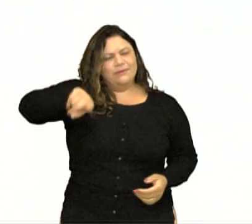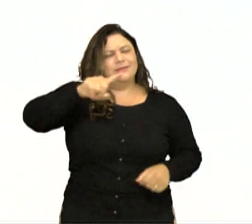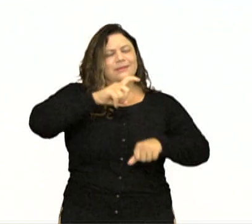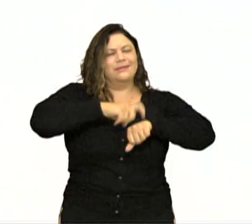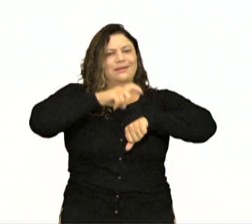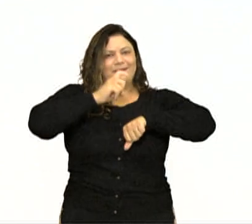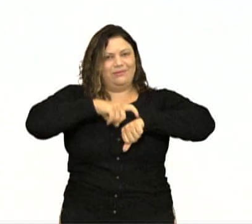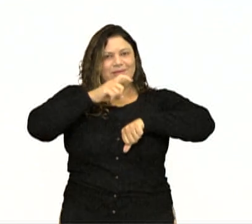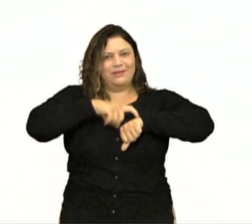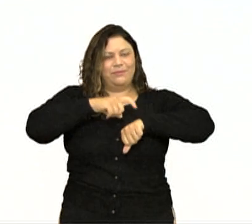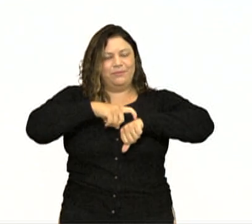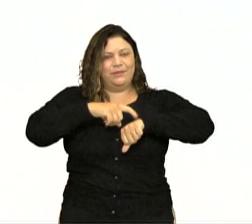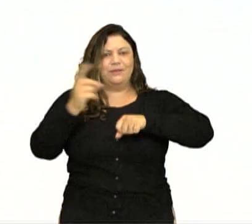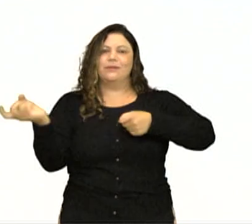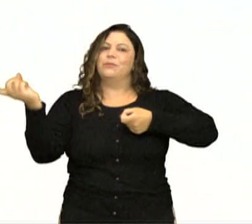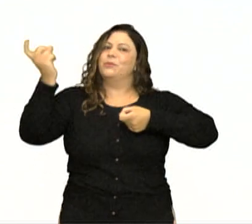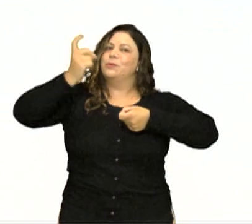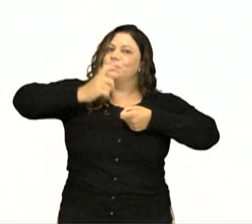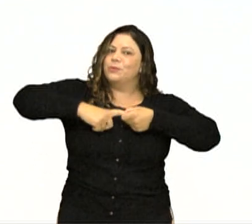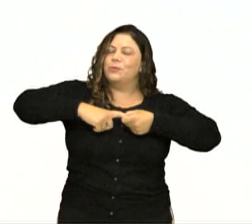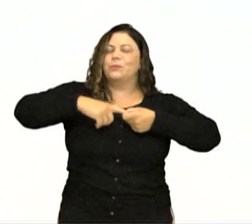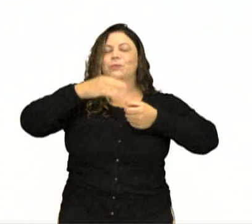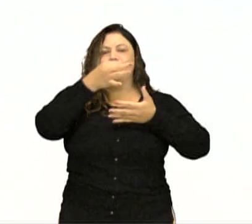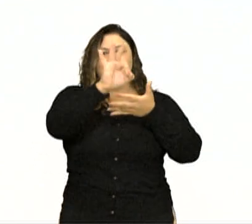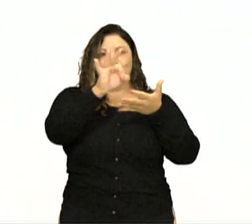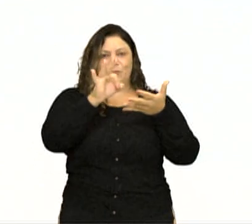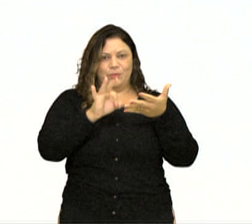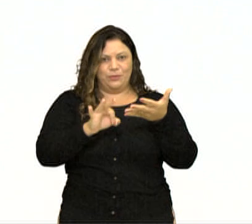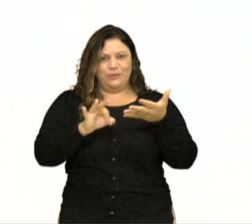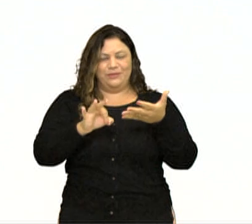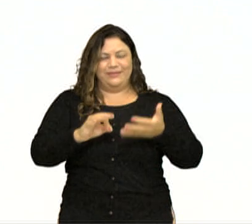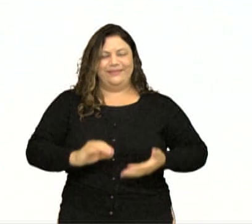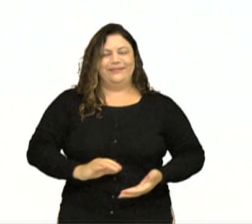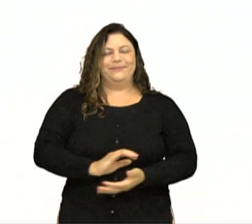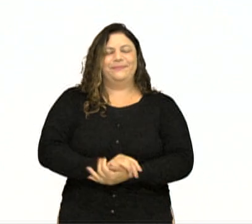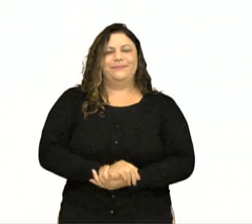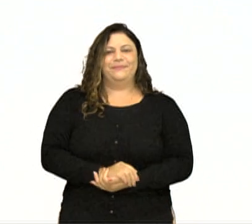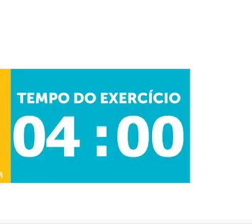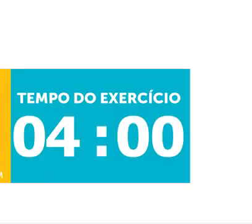tempinho e eu vou retornar com a correção e eu espero que você acerte.